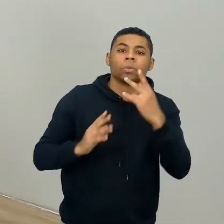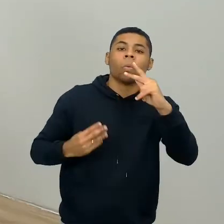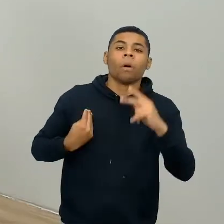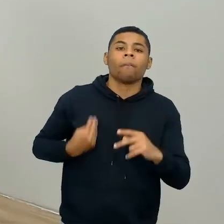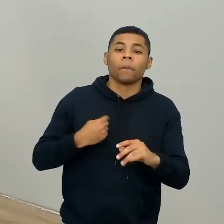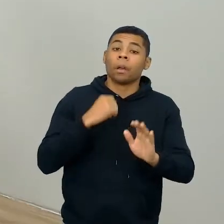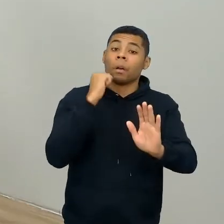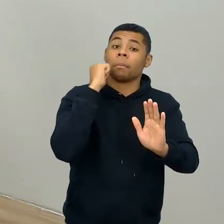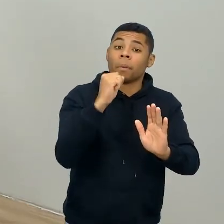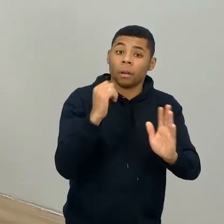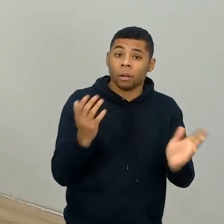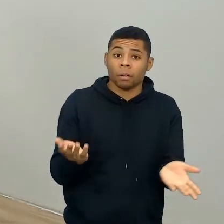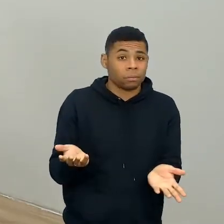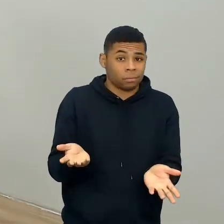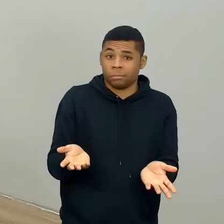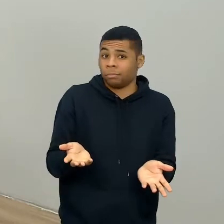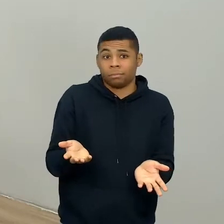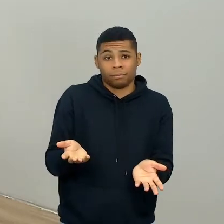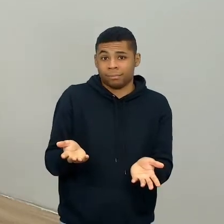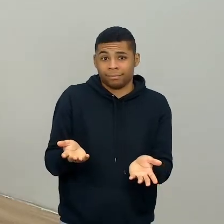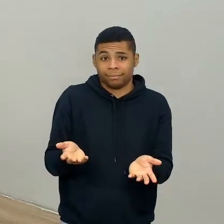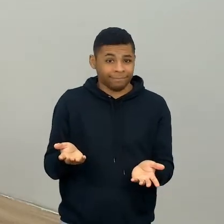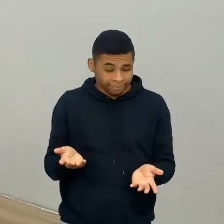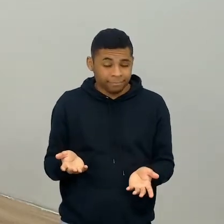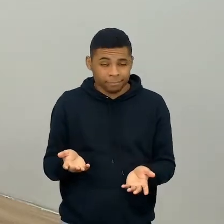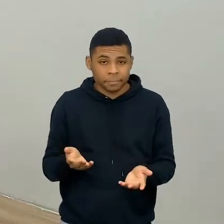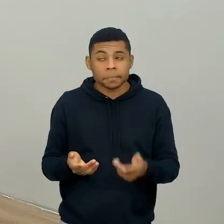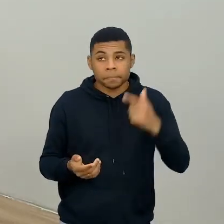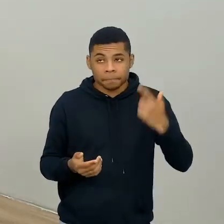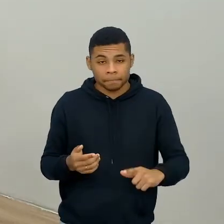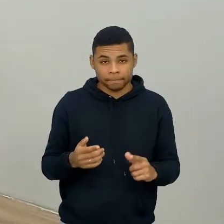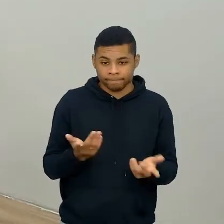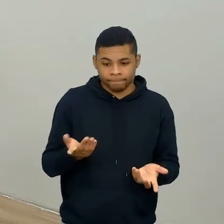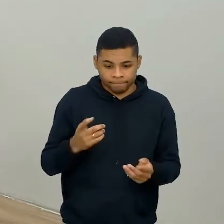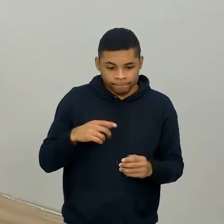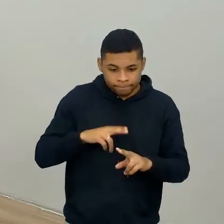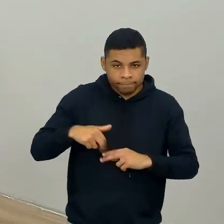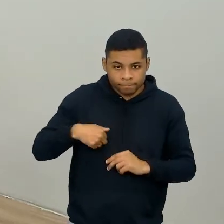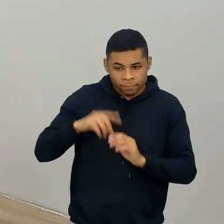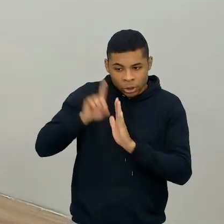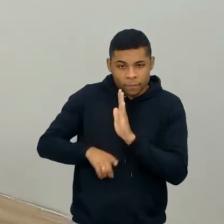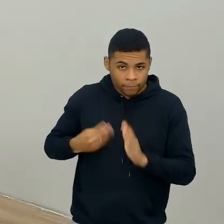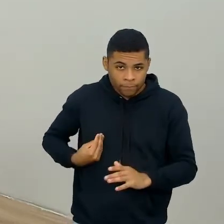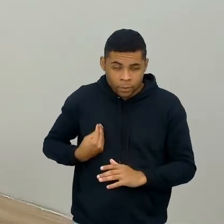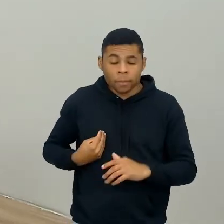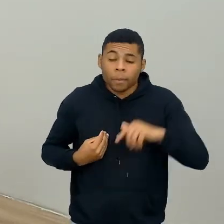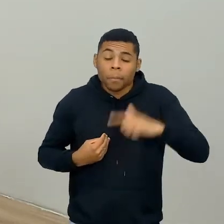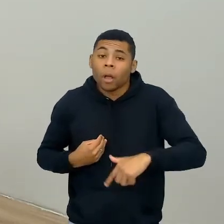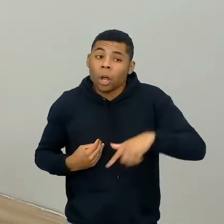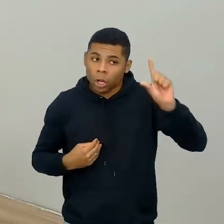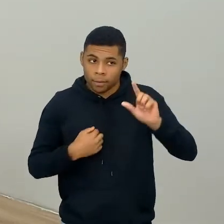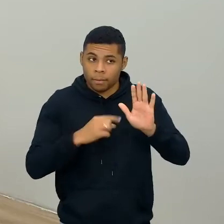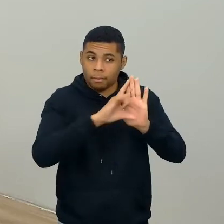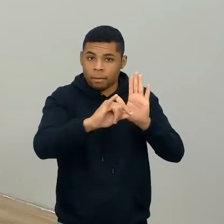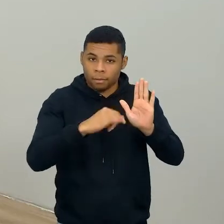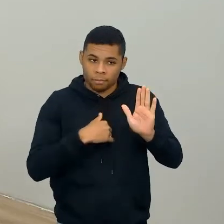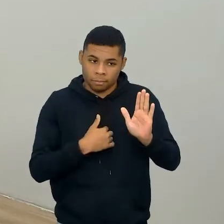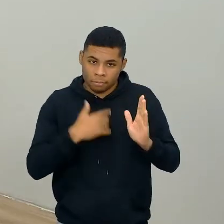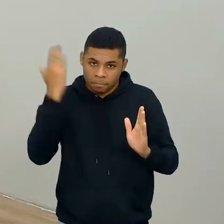ilegal. Outra noção de cidadania, talvez essa seja a que nós mais